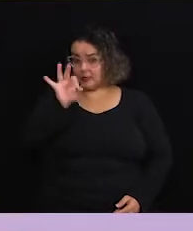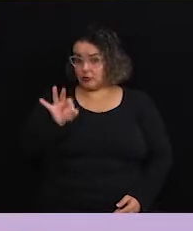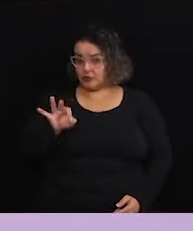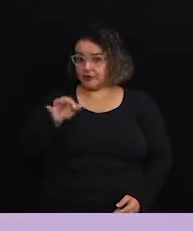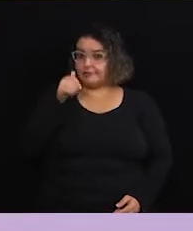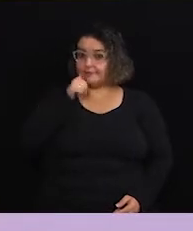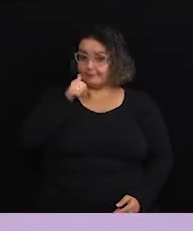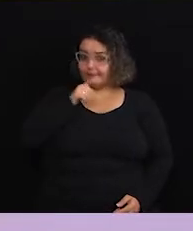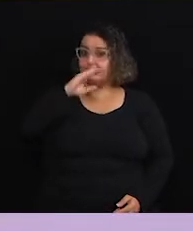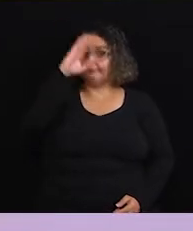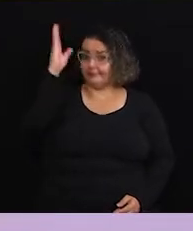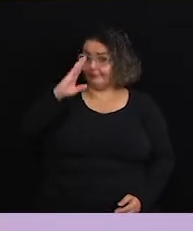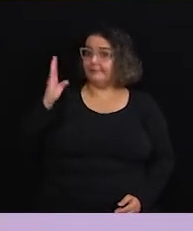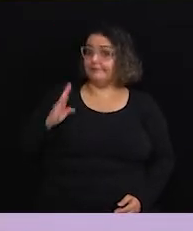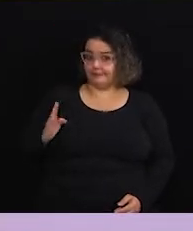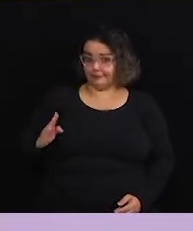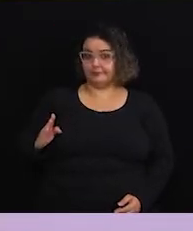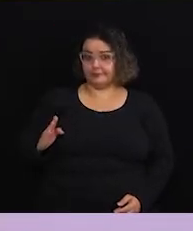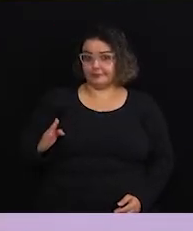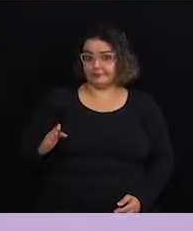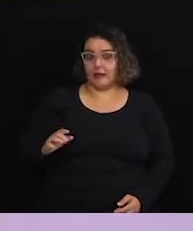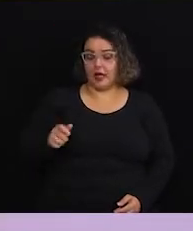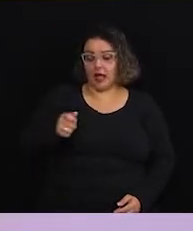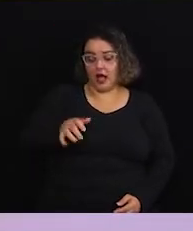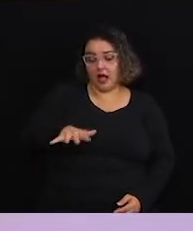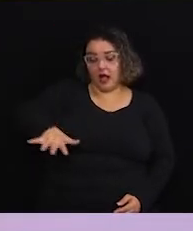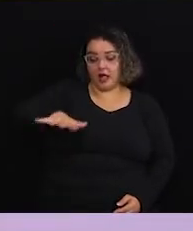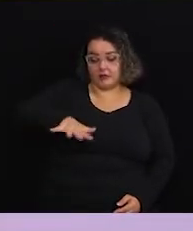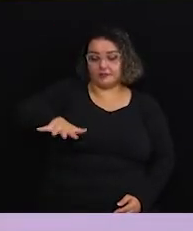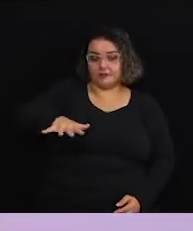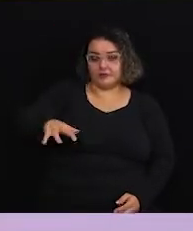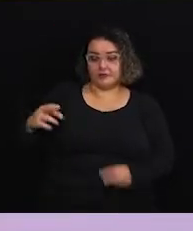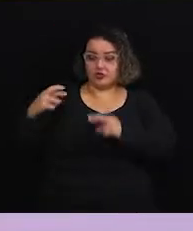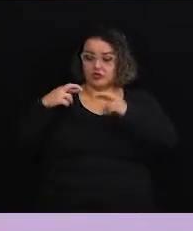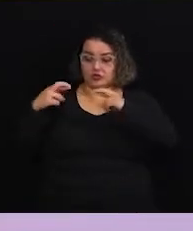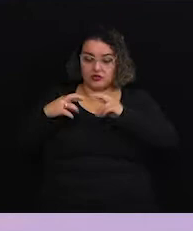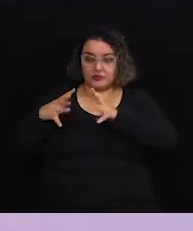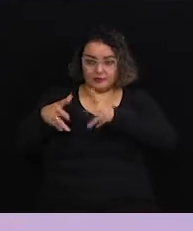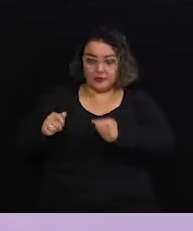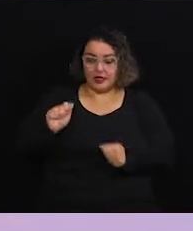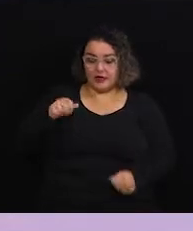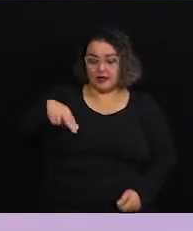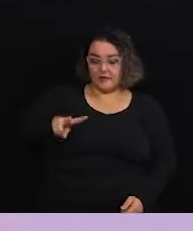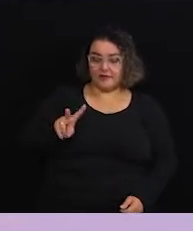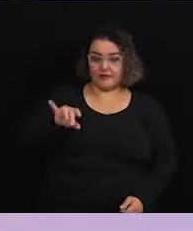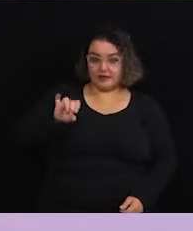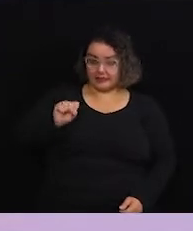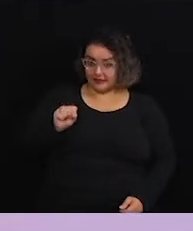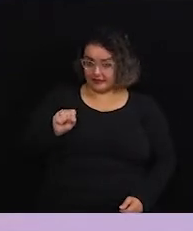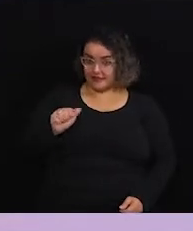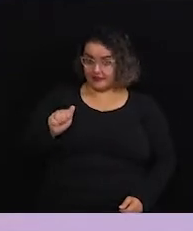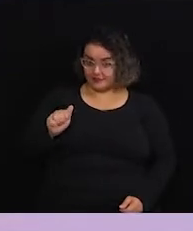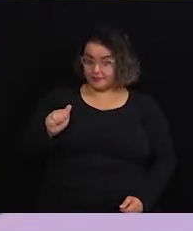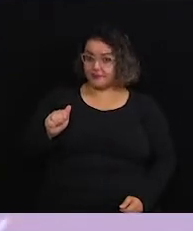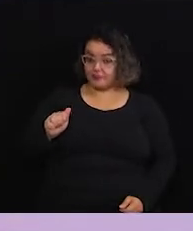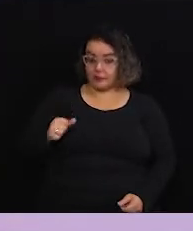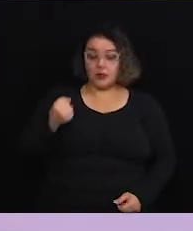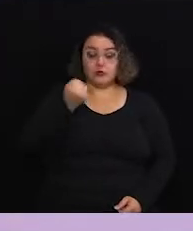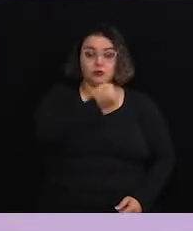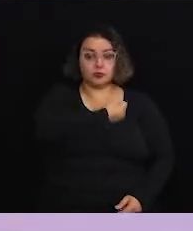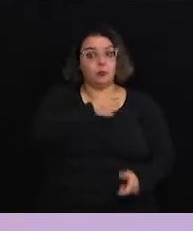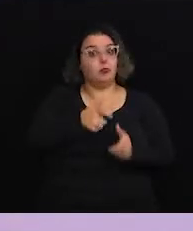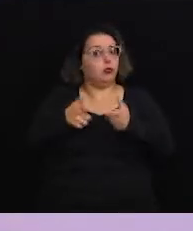feminina brasileira, segundo a Agência Nacional de Vigilância Sanitária, a Anvisa. Números altos, tema